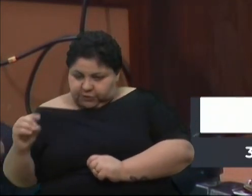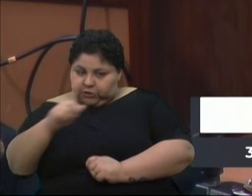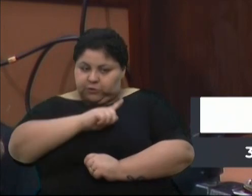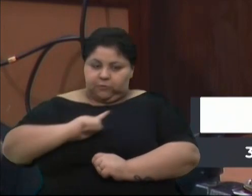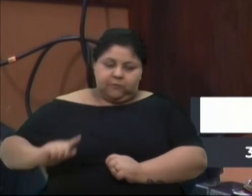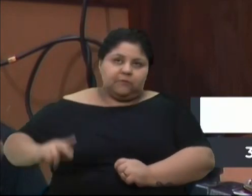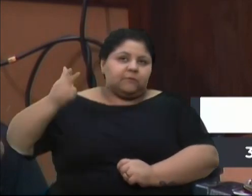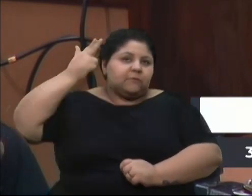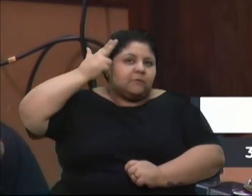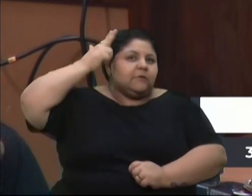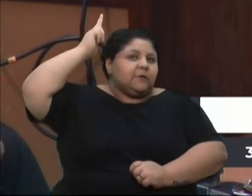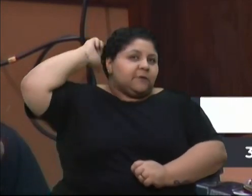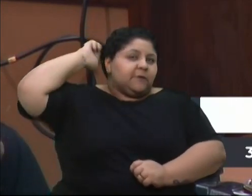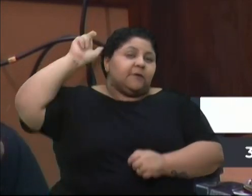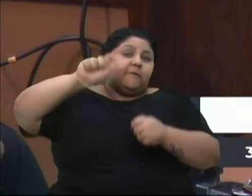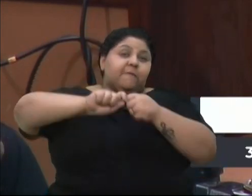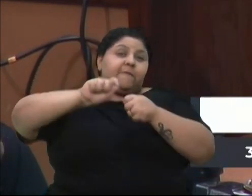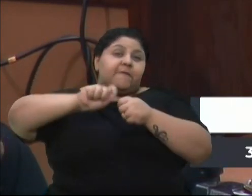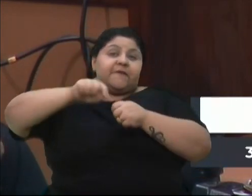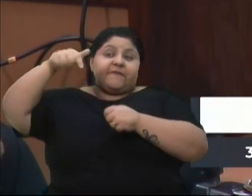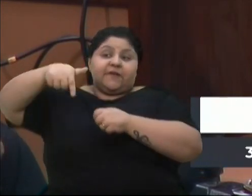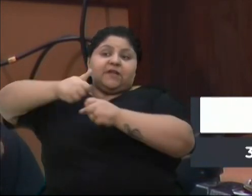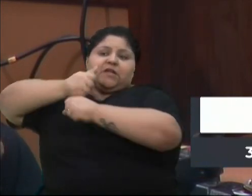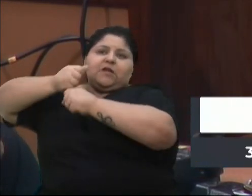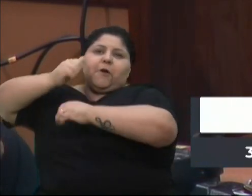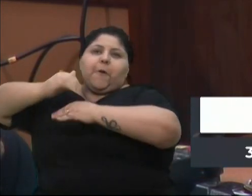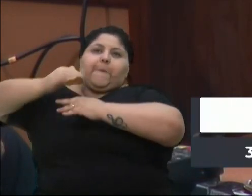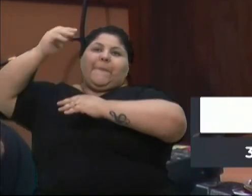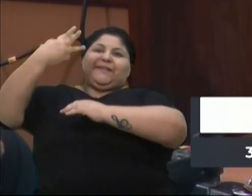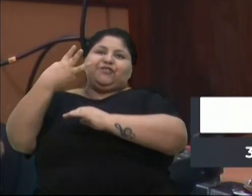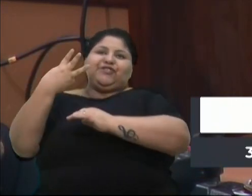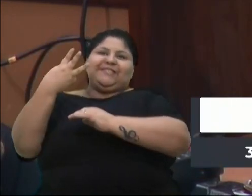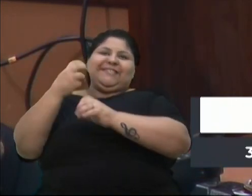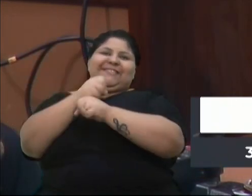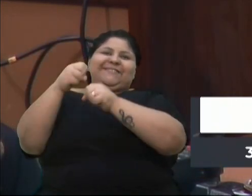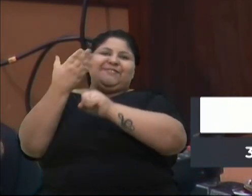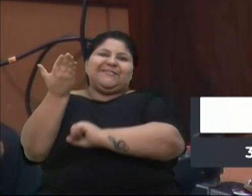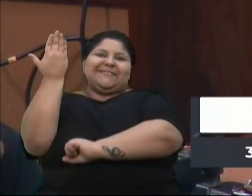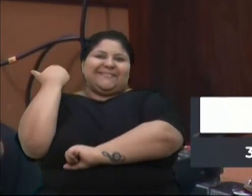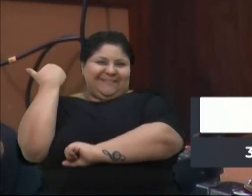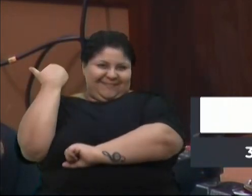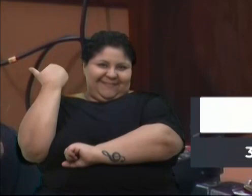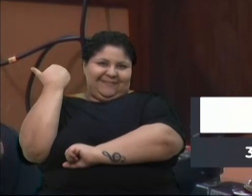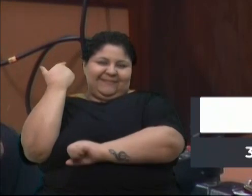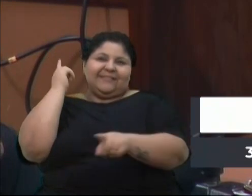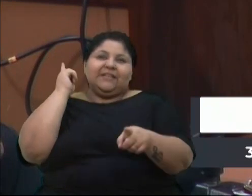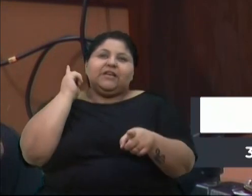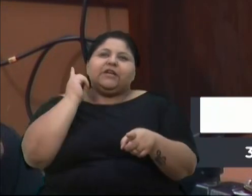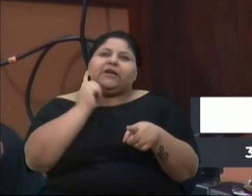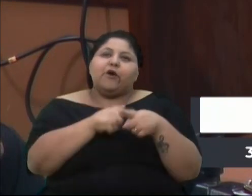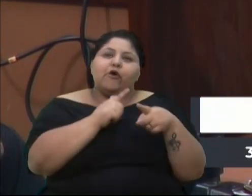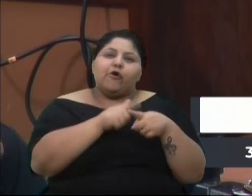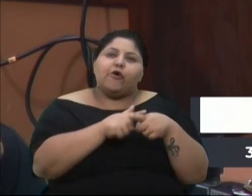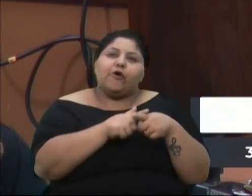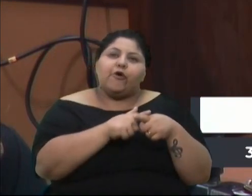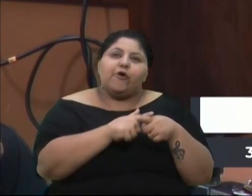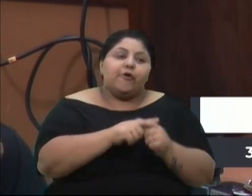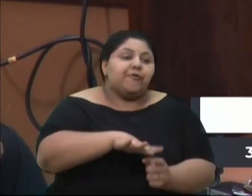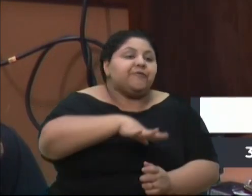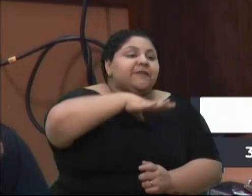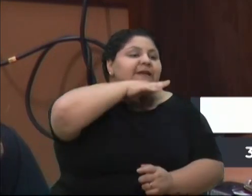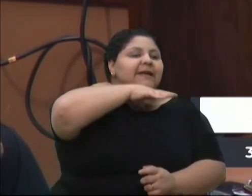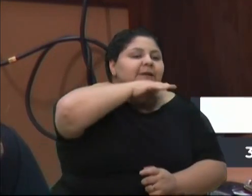feito naquele ano mais do que nos 3 anos anteriores. Porque aquele terreno do governo Cassina Frisso